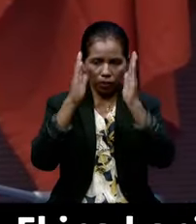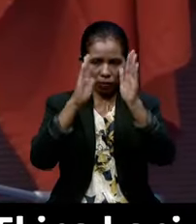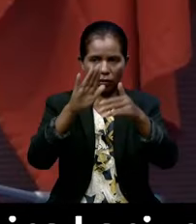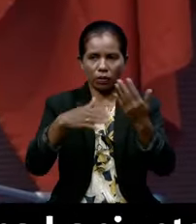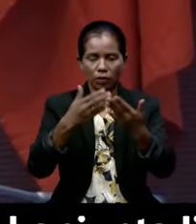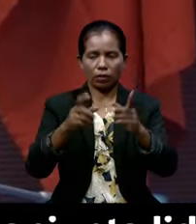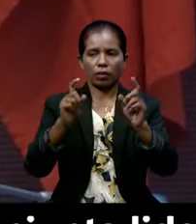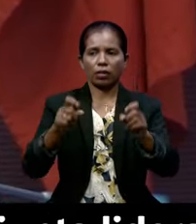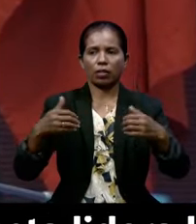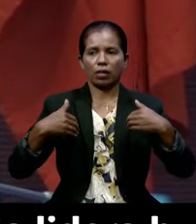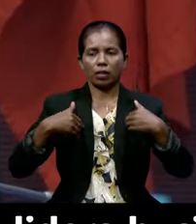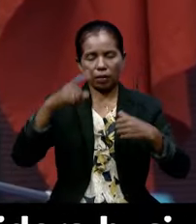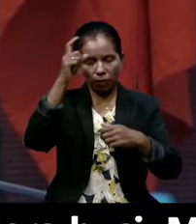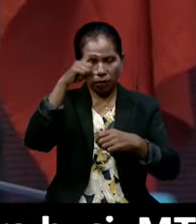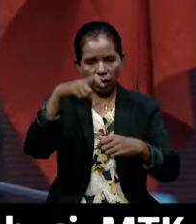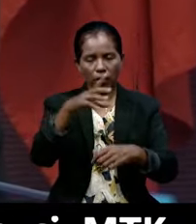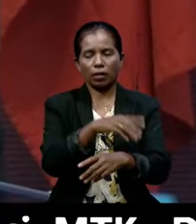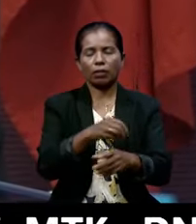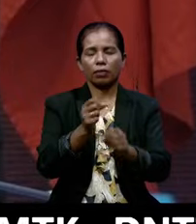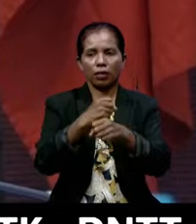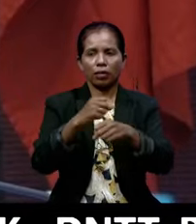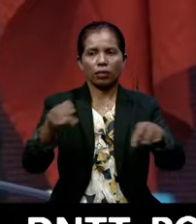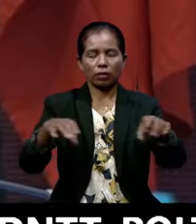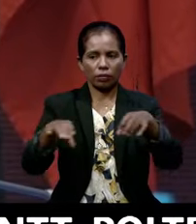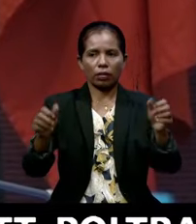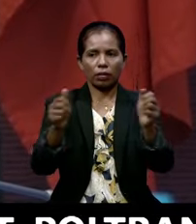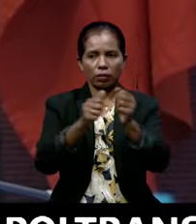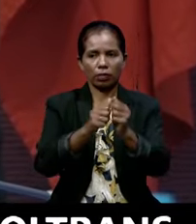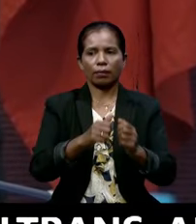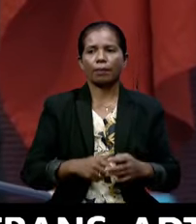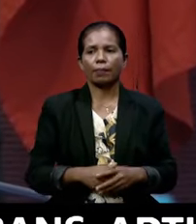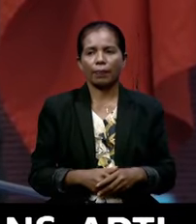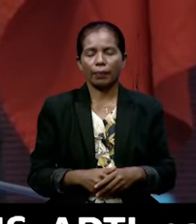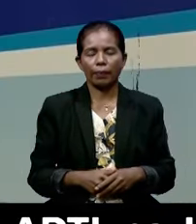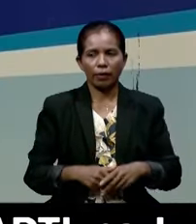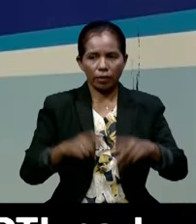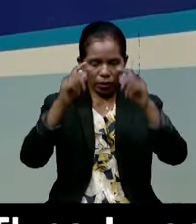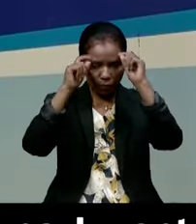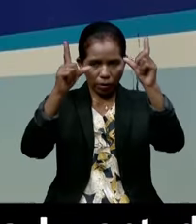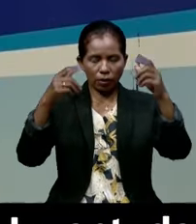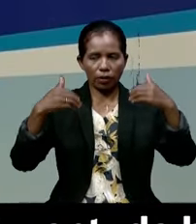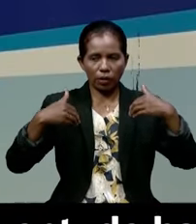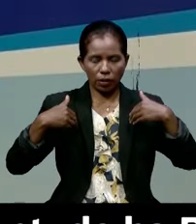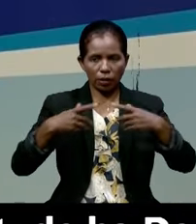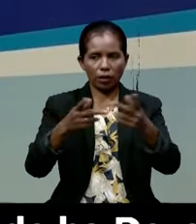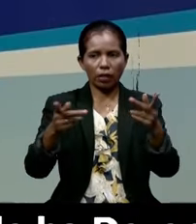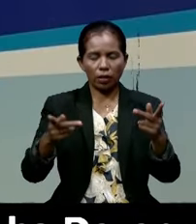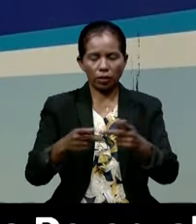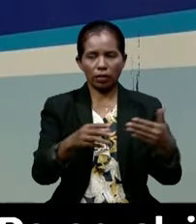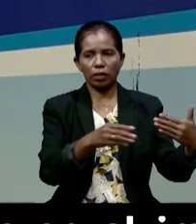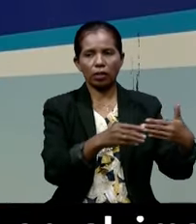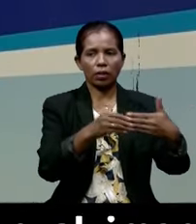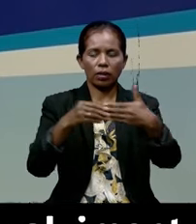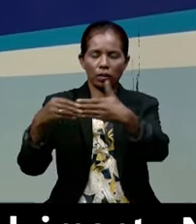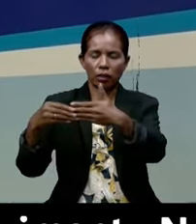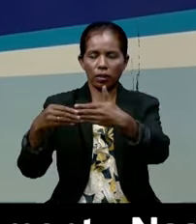hotu tem que ir a conhecimento ou de halo colaboração no serviço coletivo. Timor-Leste tem condições para ser um país líder, líder